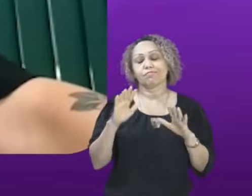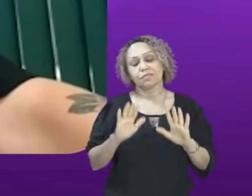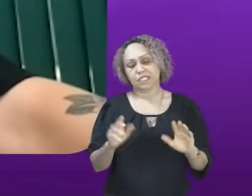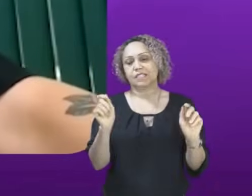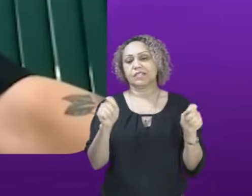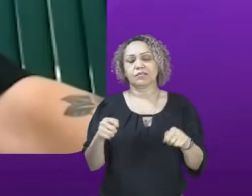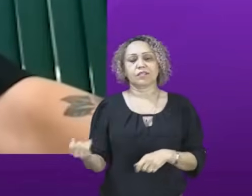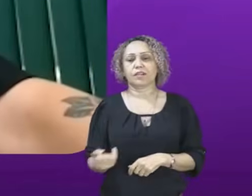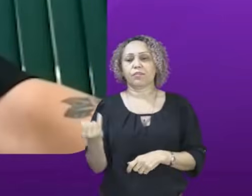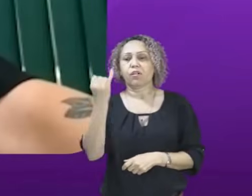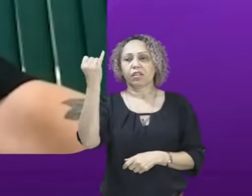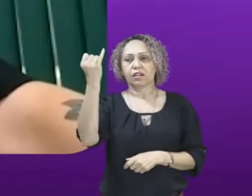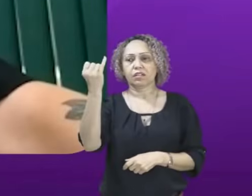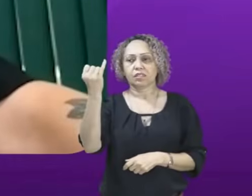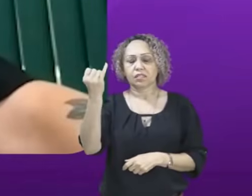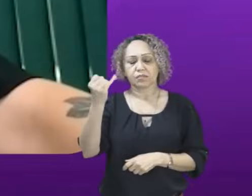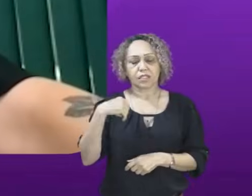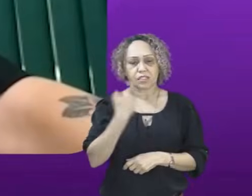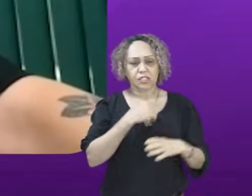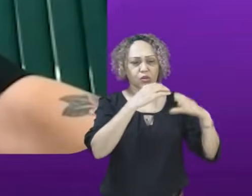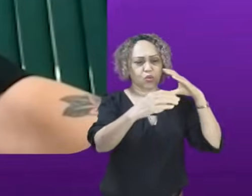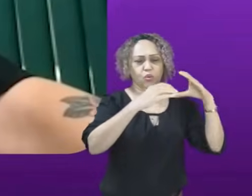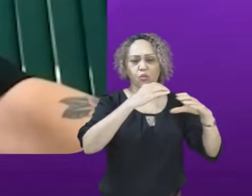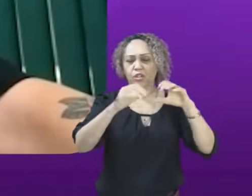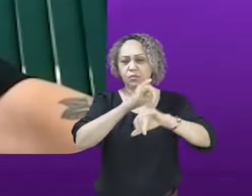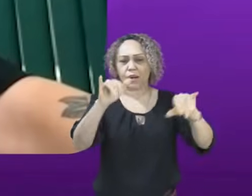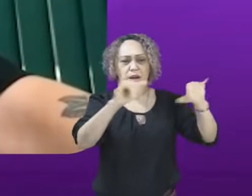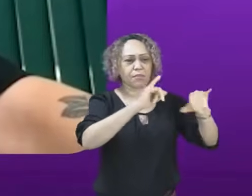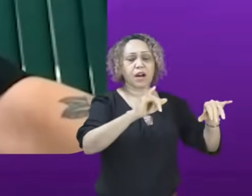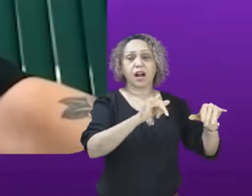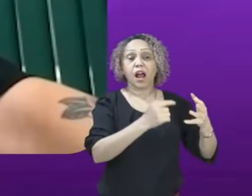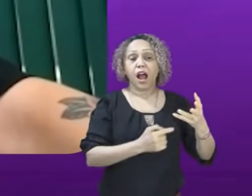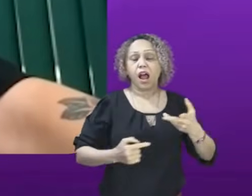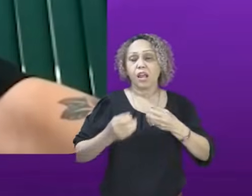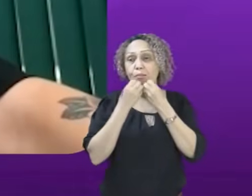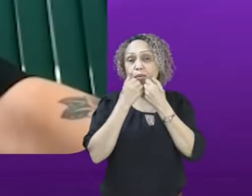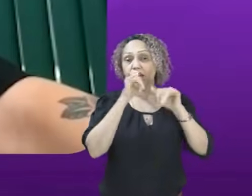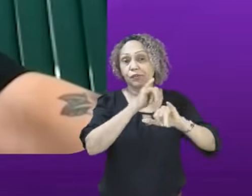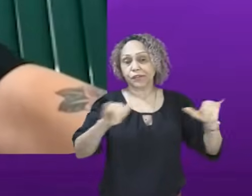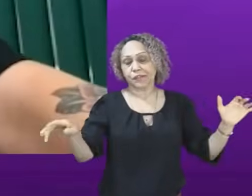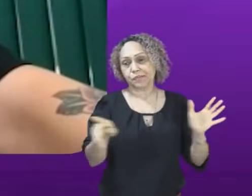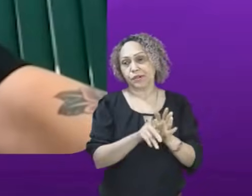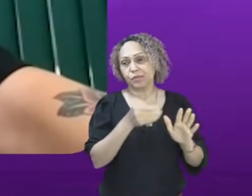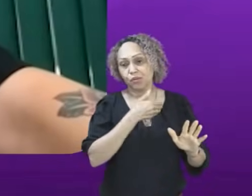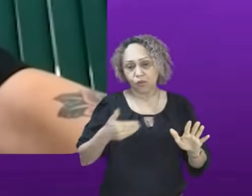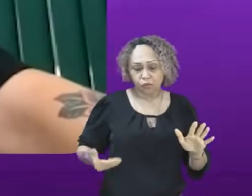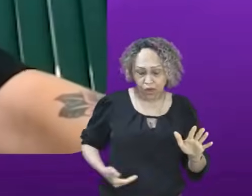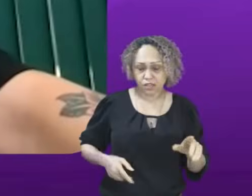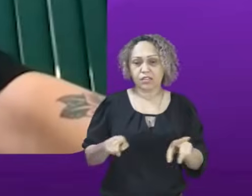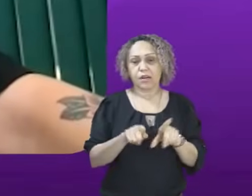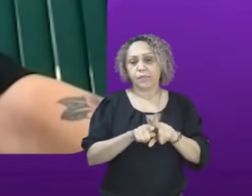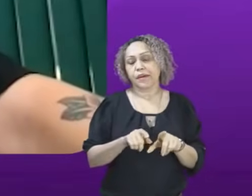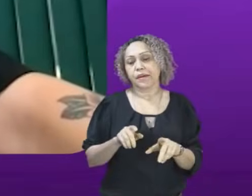necessário para que a gente comunique as boas novas do governo e do que vem acontecendo, e dos mandatos que você